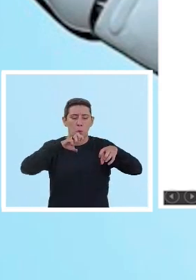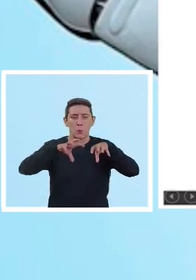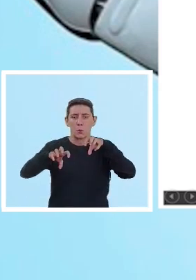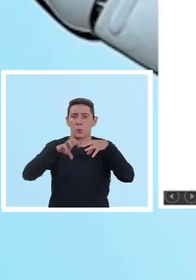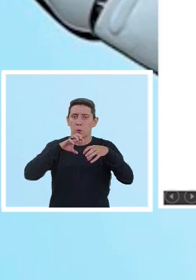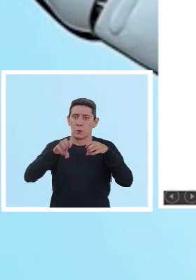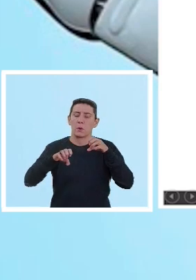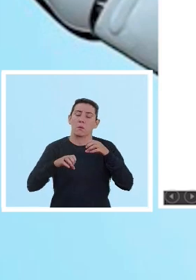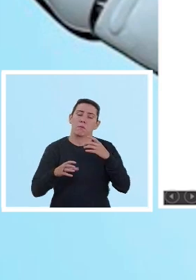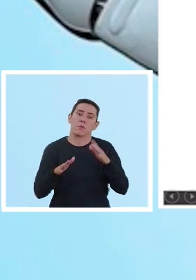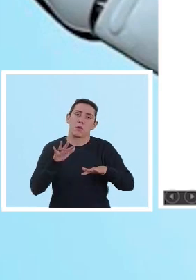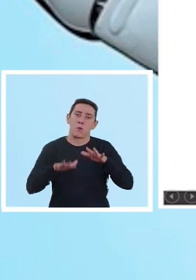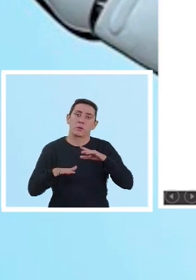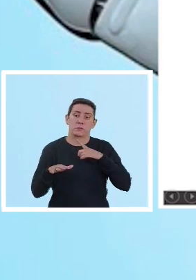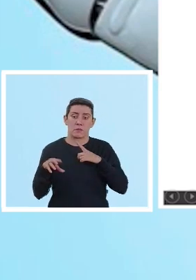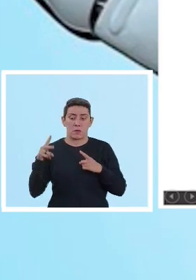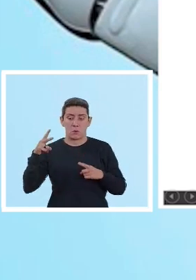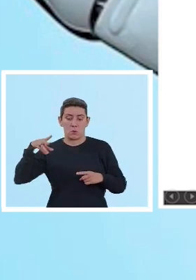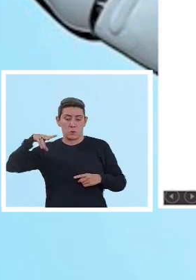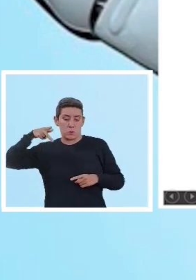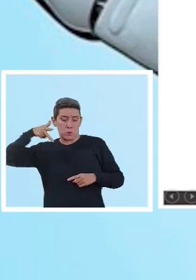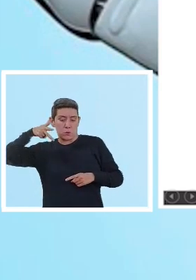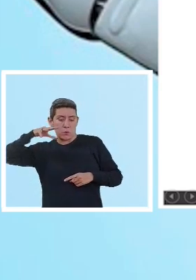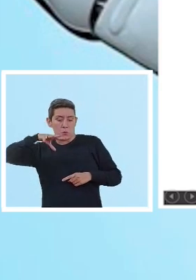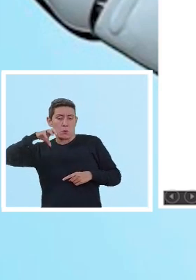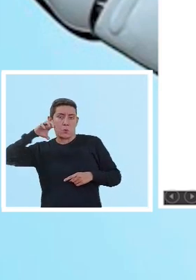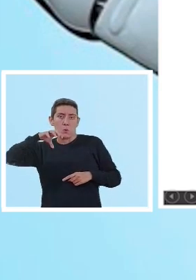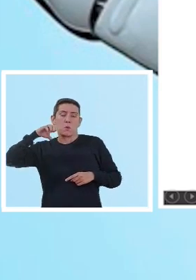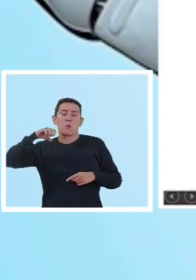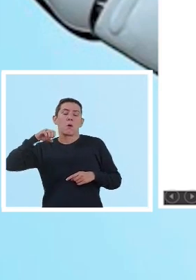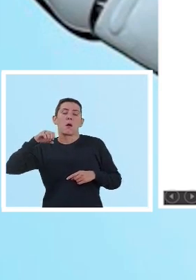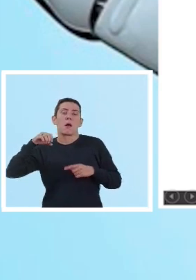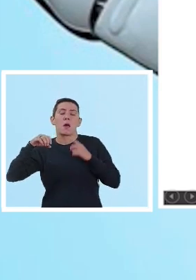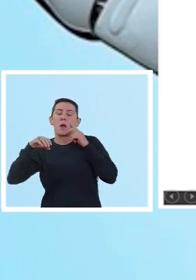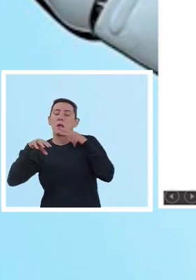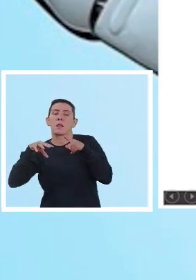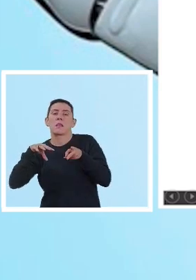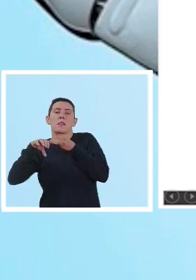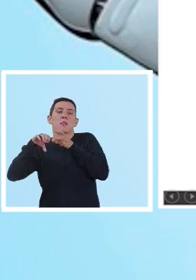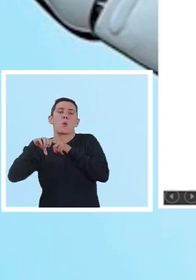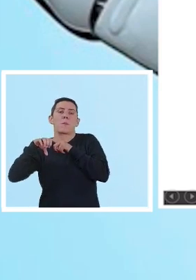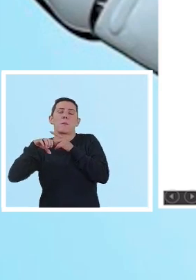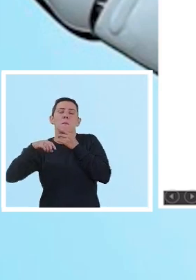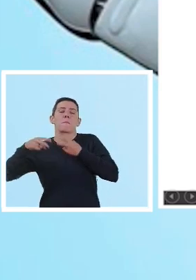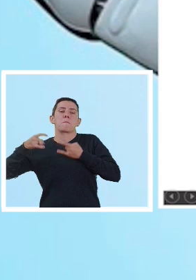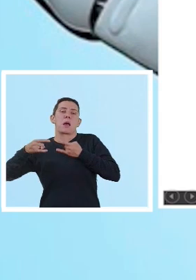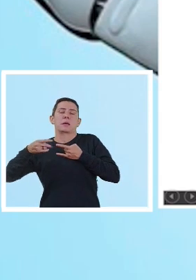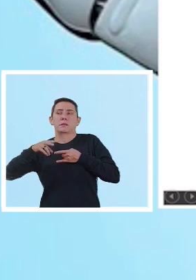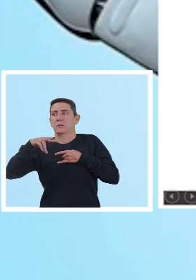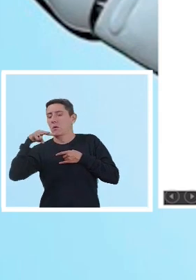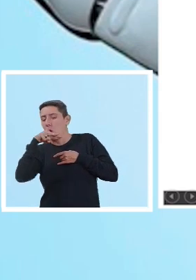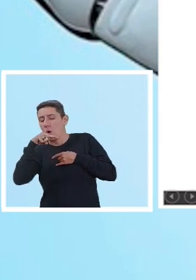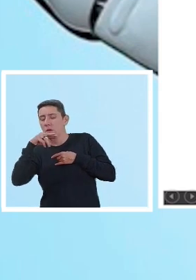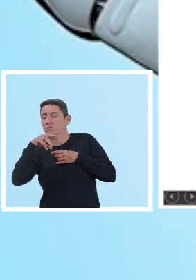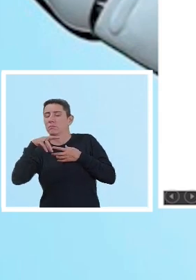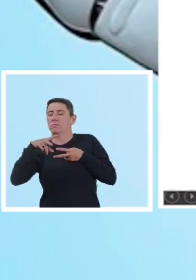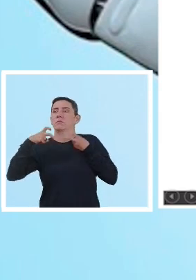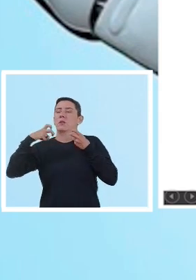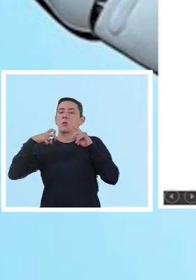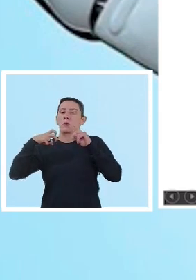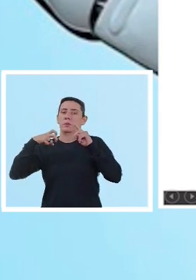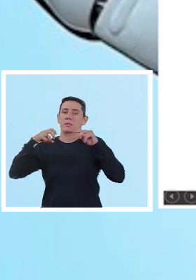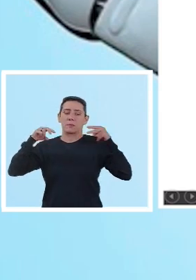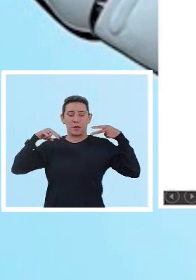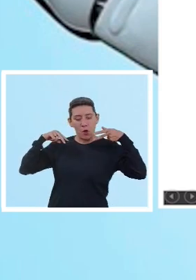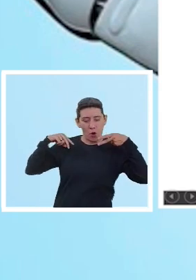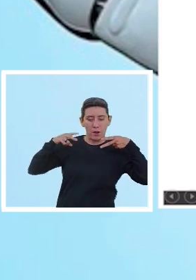ocorra uma monta numa outra posição que o algoritmo ainda não aprendeu então esses ajustes ainda estão sendo feitos mas a